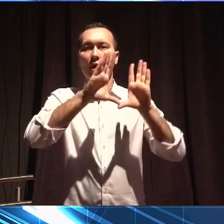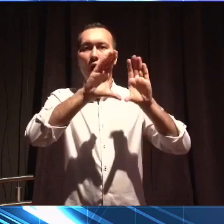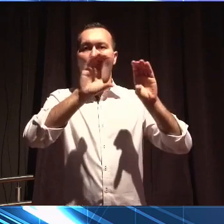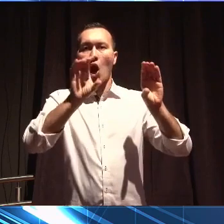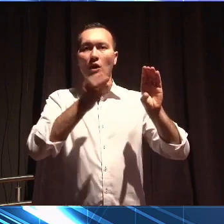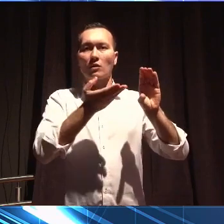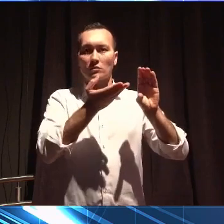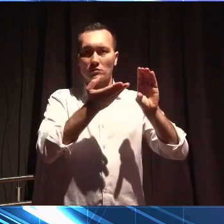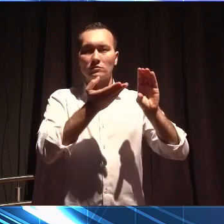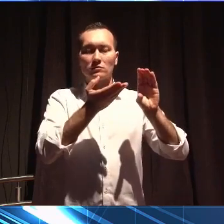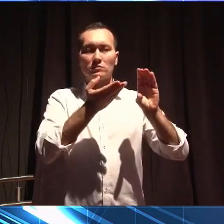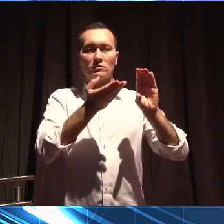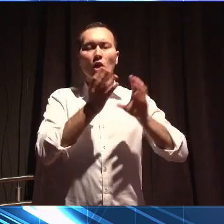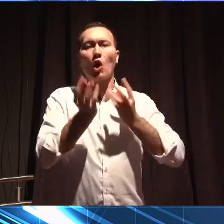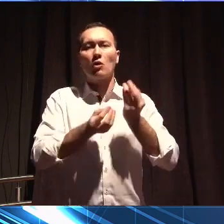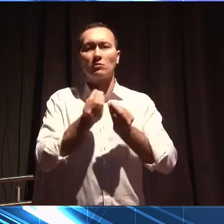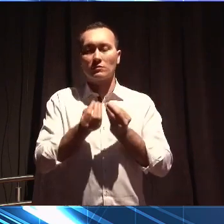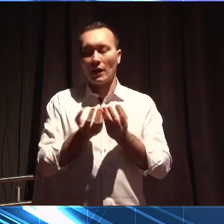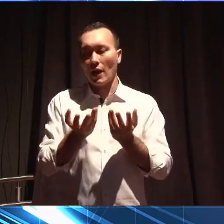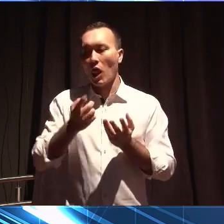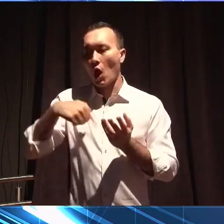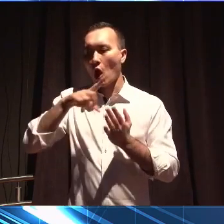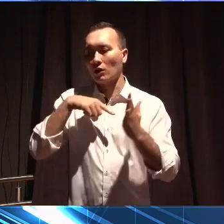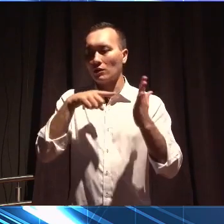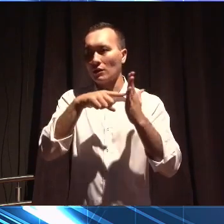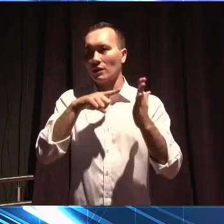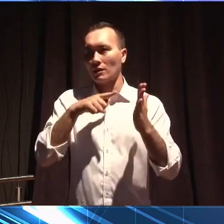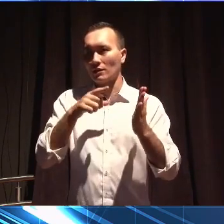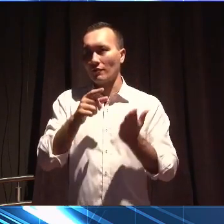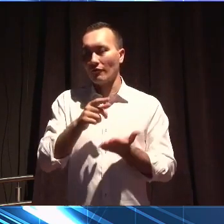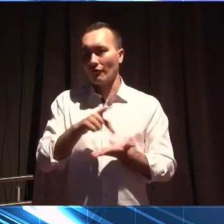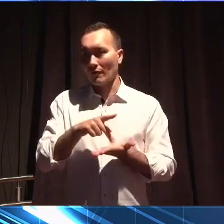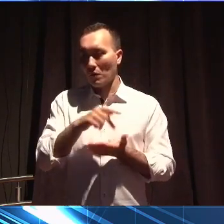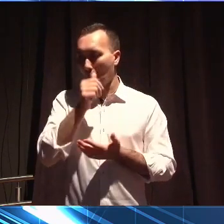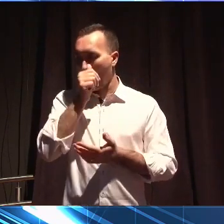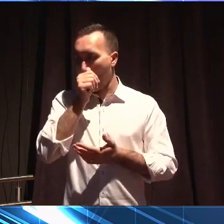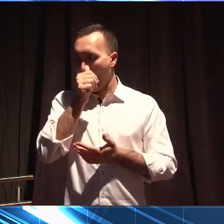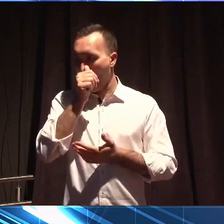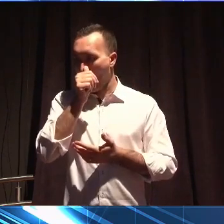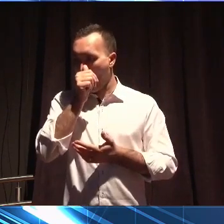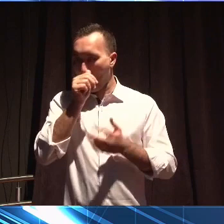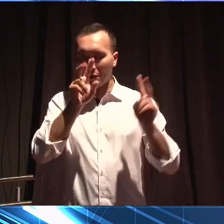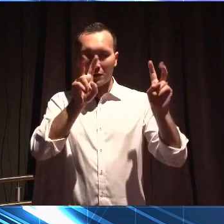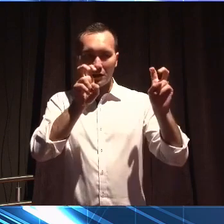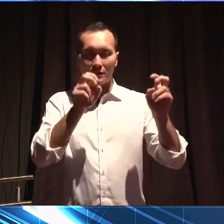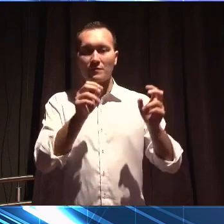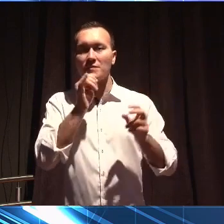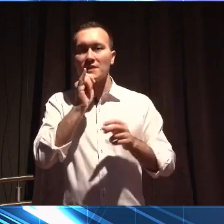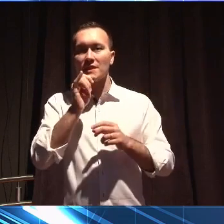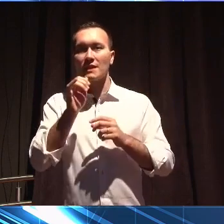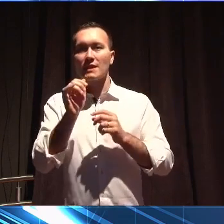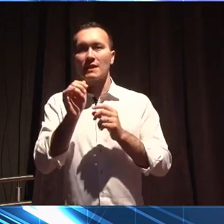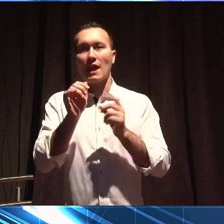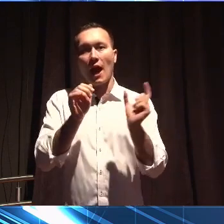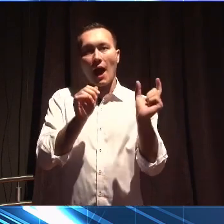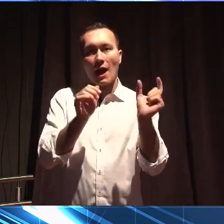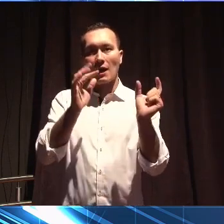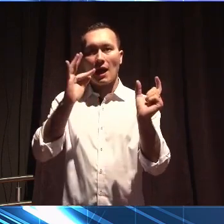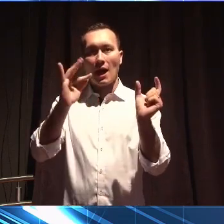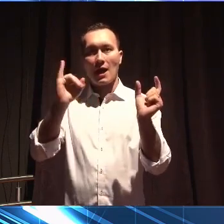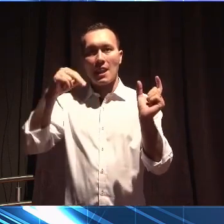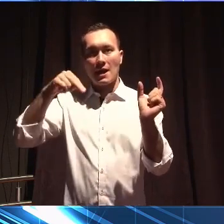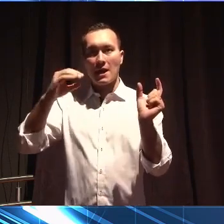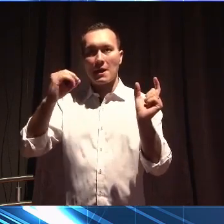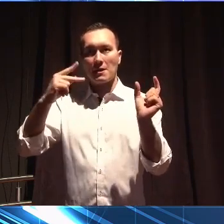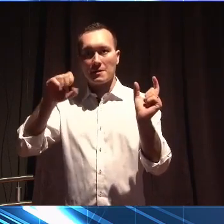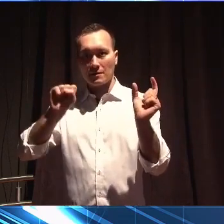Exatamente isso. A ideia é que a gente passe um pouco ali pelos temas de FinOps, entendendo mais ou menos o que é, algumas